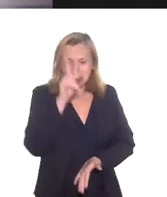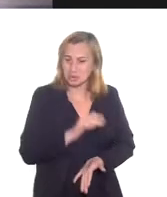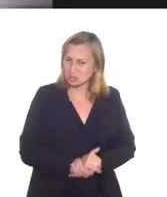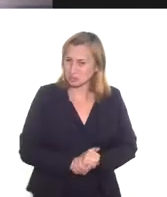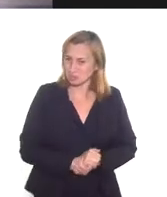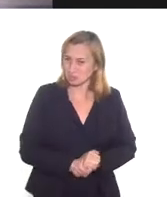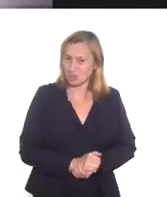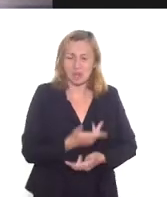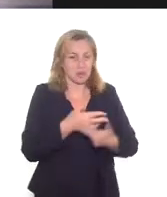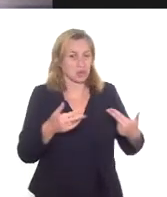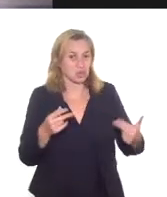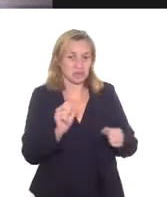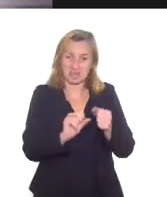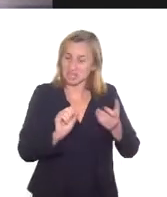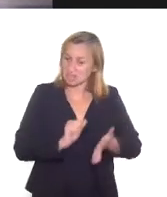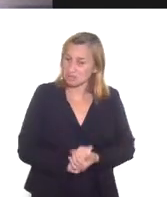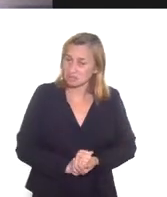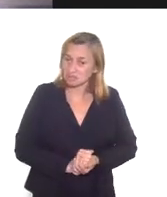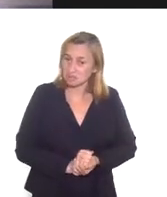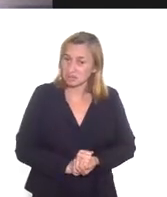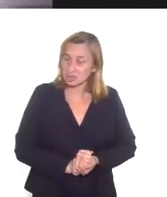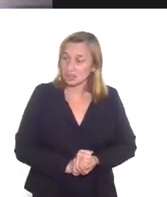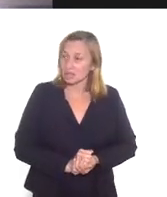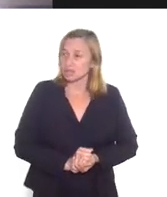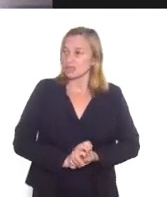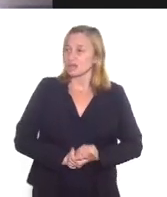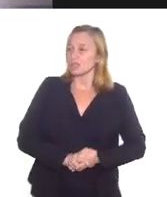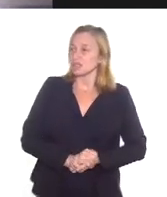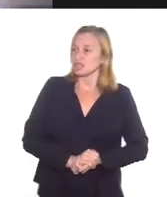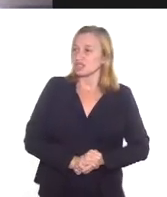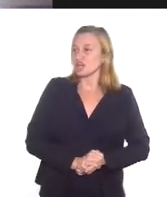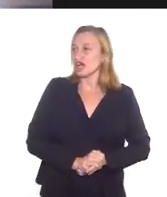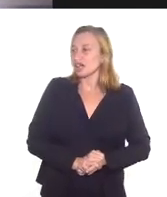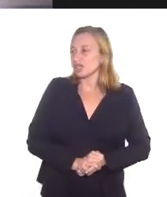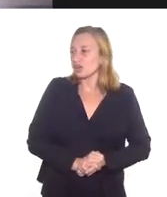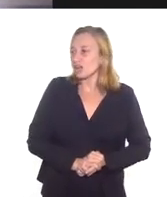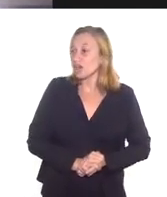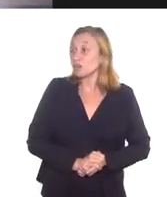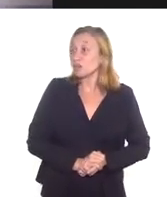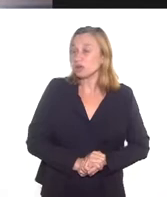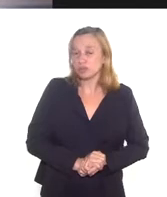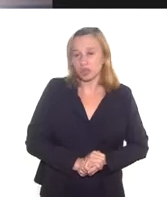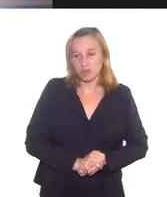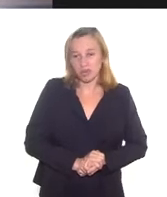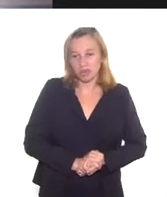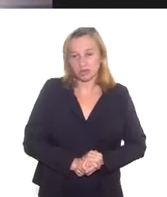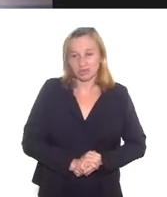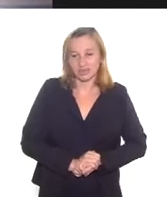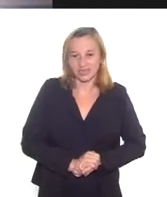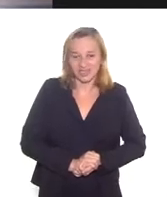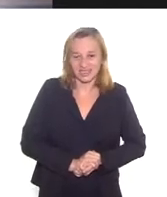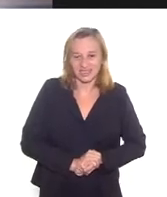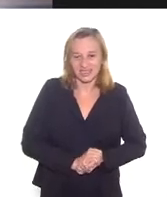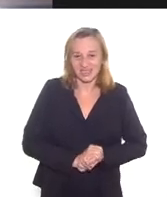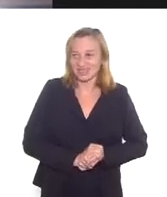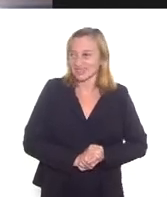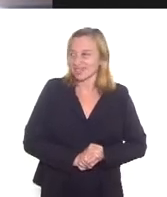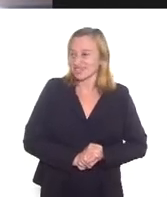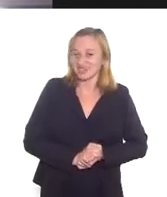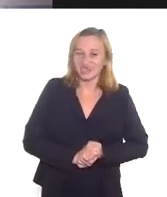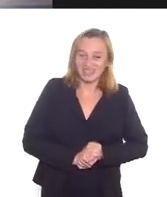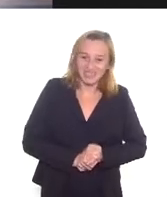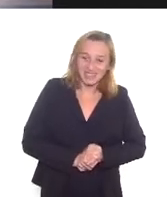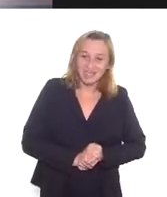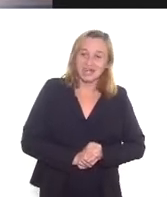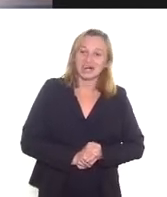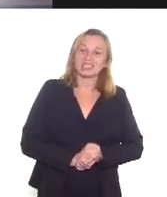pelas coisas que ele anda fazendo. Até então, estimulando que os agentes venham multar